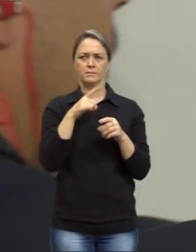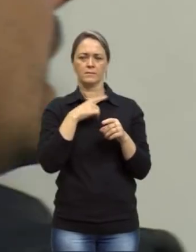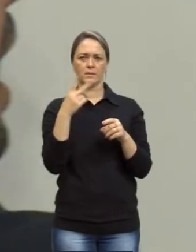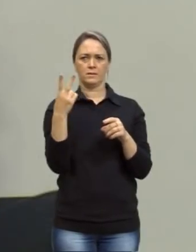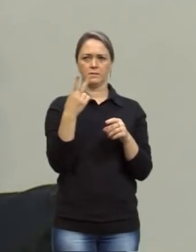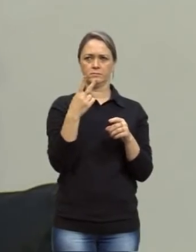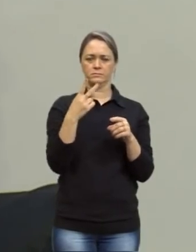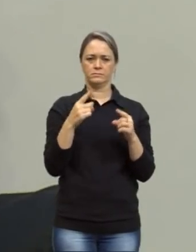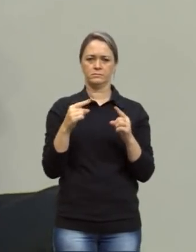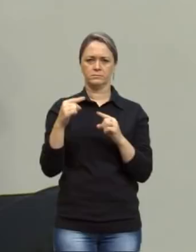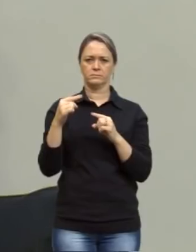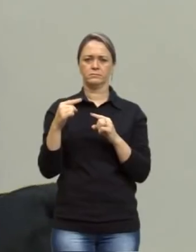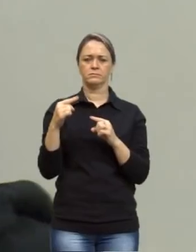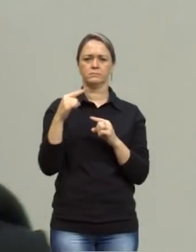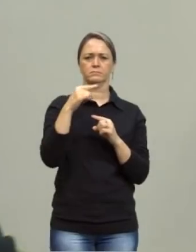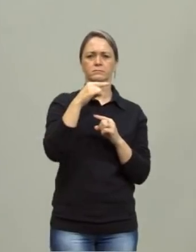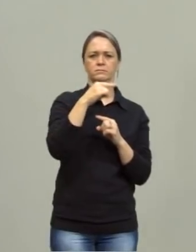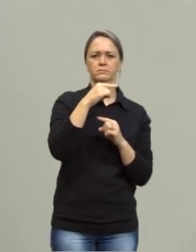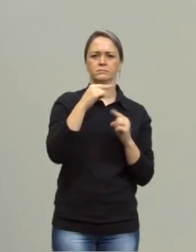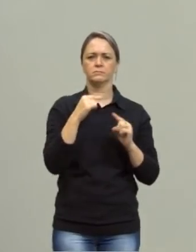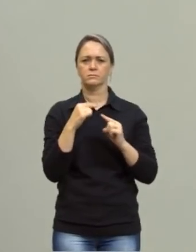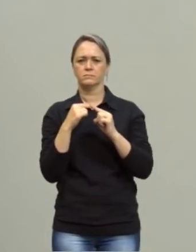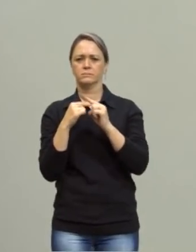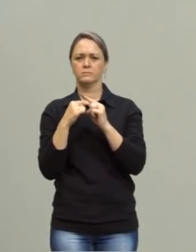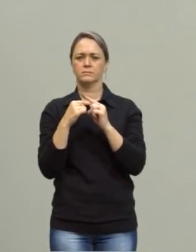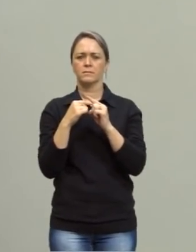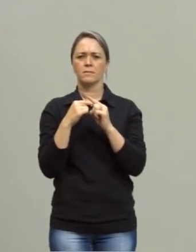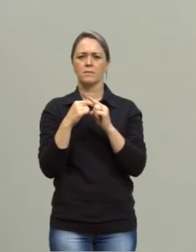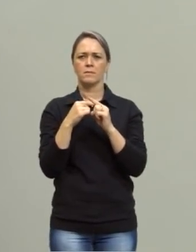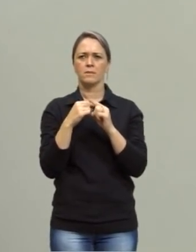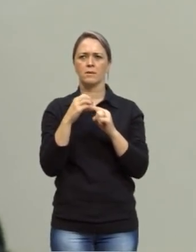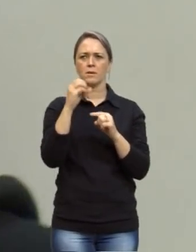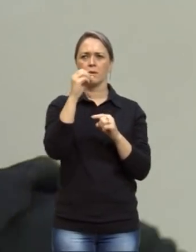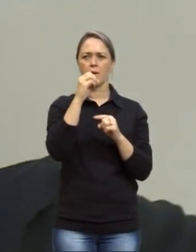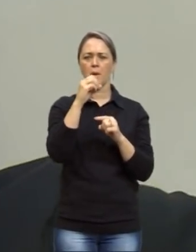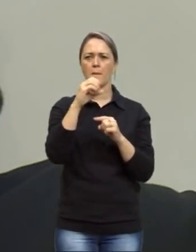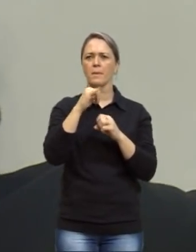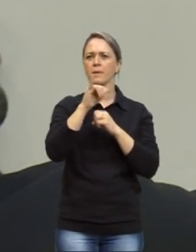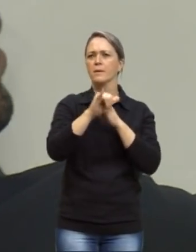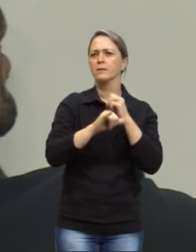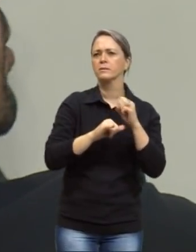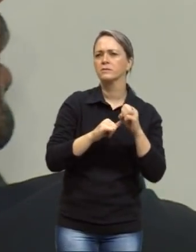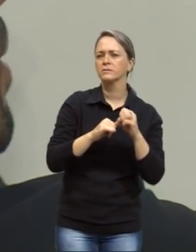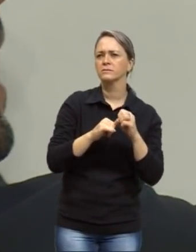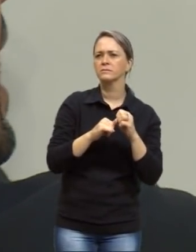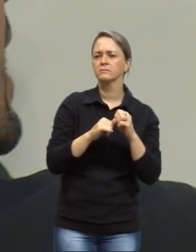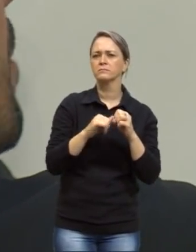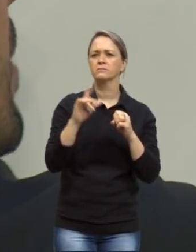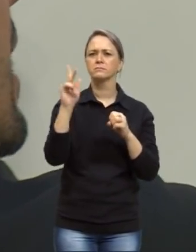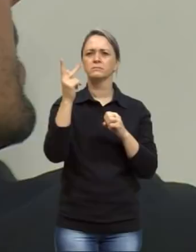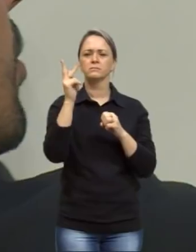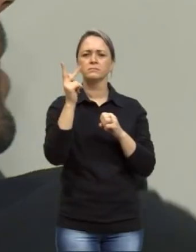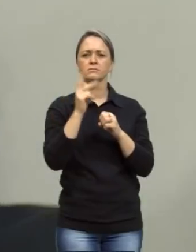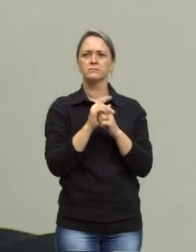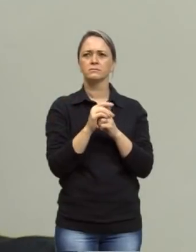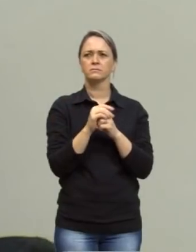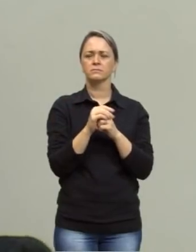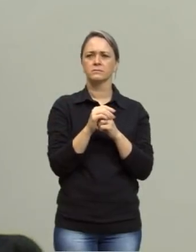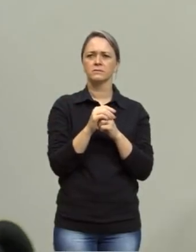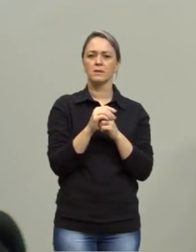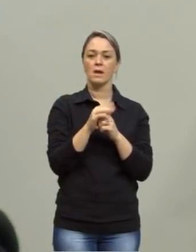porque o oxigênio é mais eletronegativo do que o hidrogênio esse lado aqui eu tenho uma carga